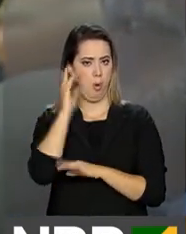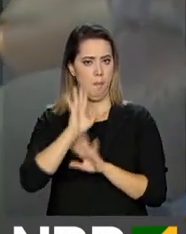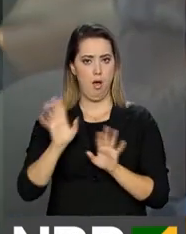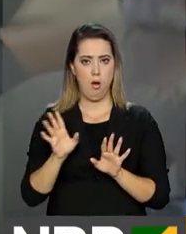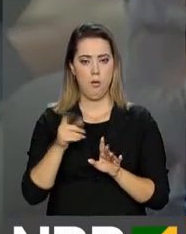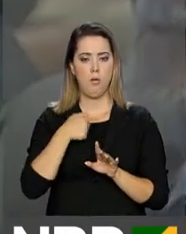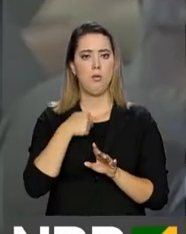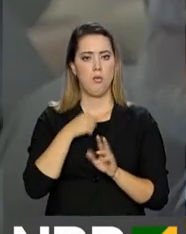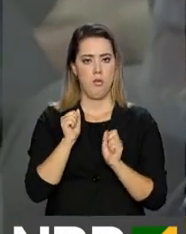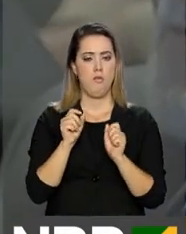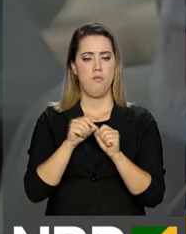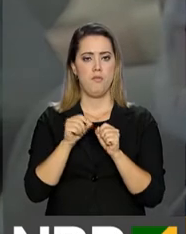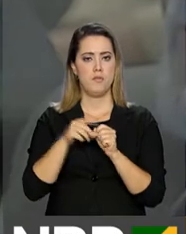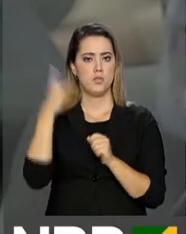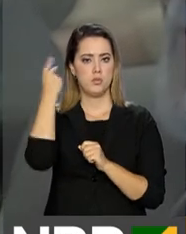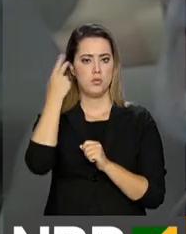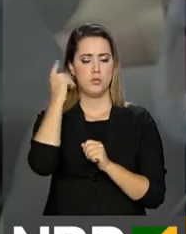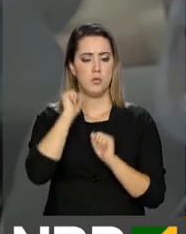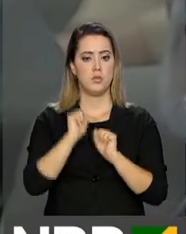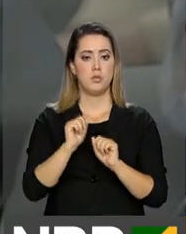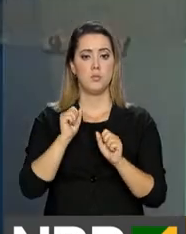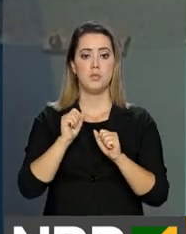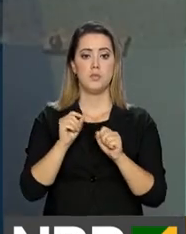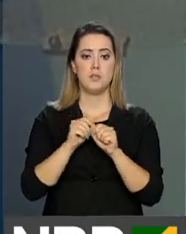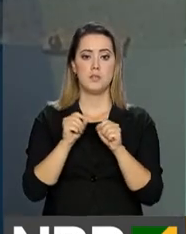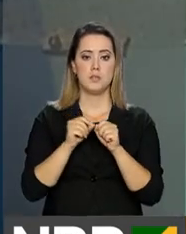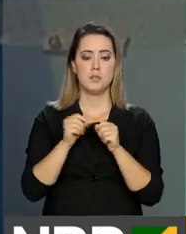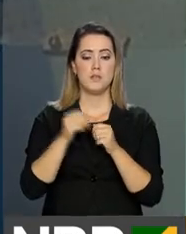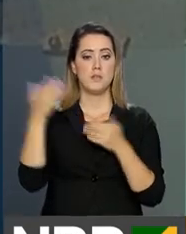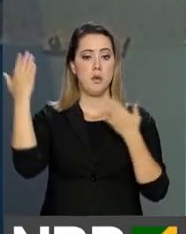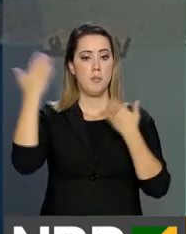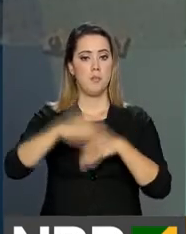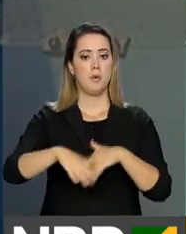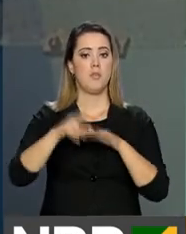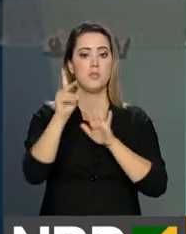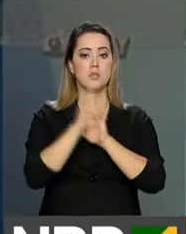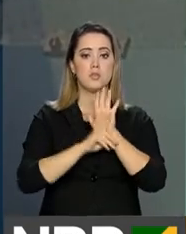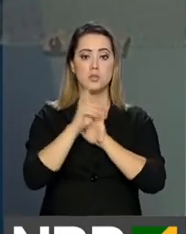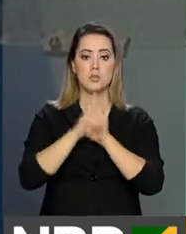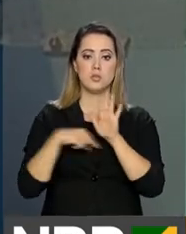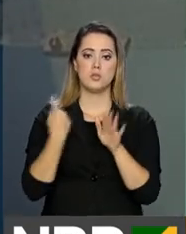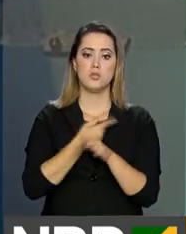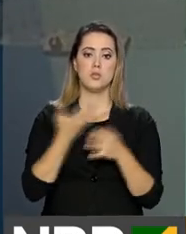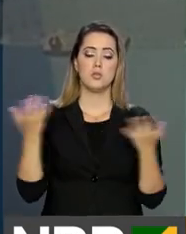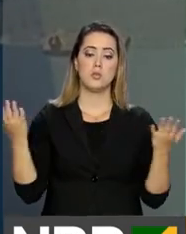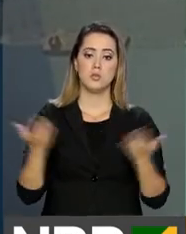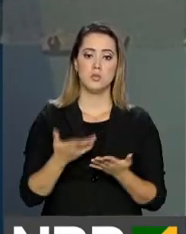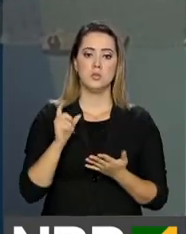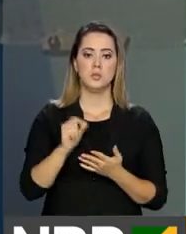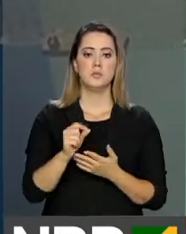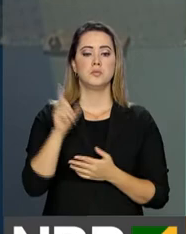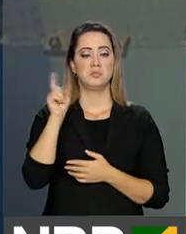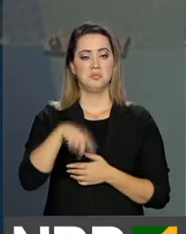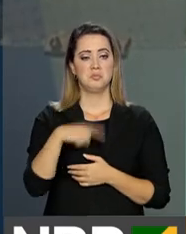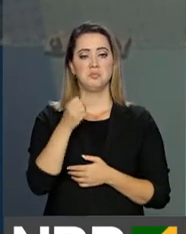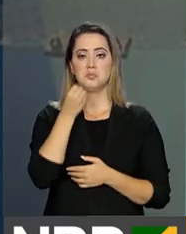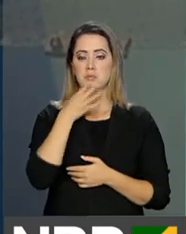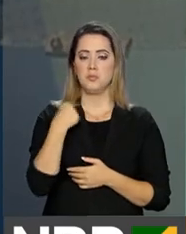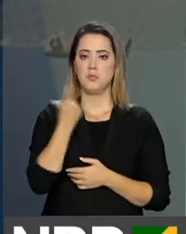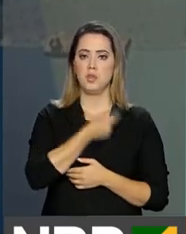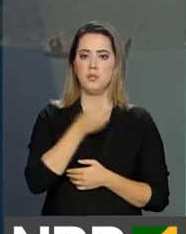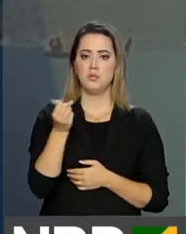era uma especialização para você poder prestar vestibular para a faculdade de Direito. E nós hoje, interessante, a reforma do ensino